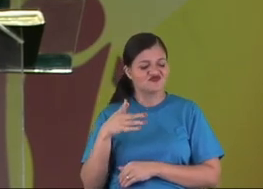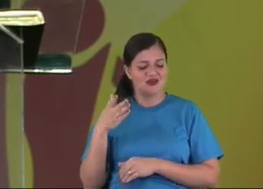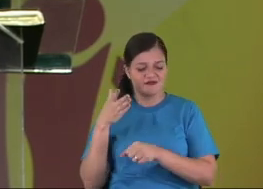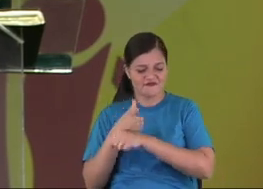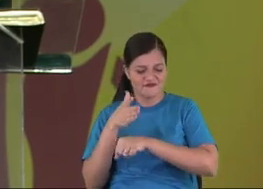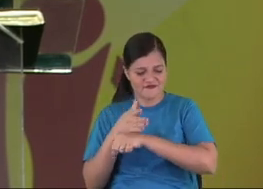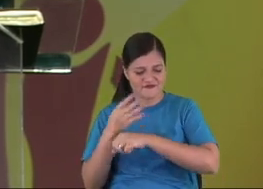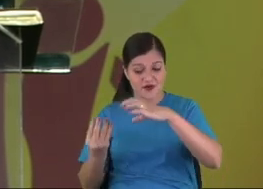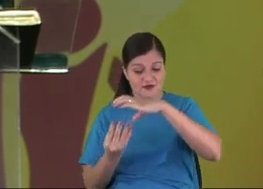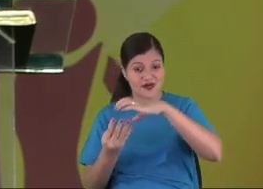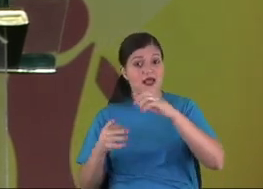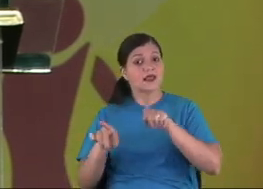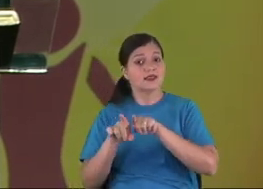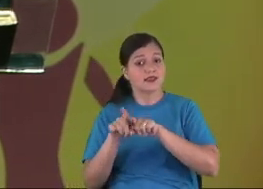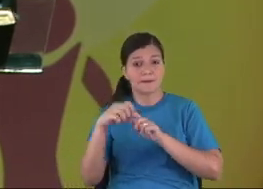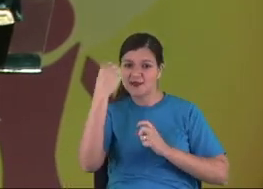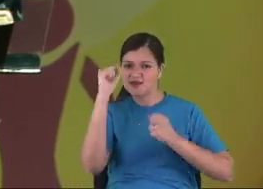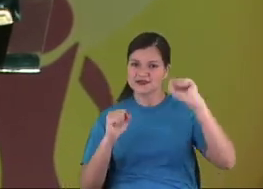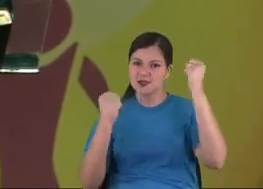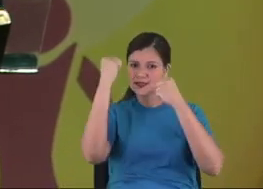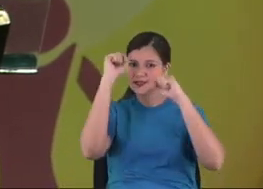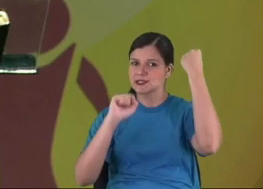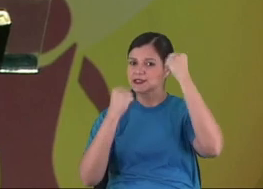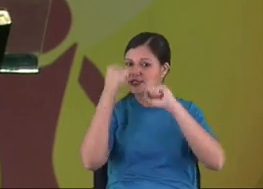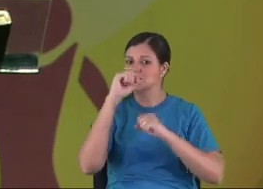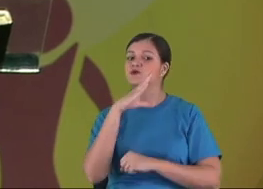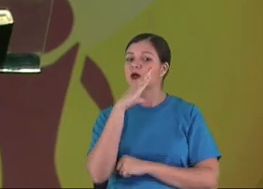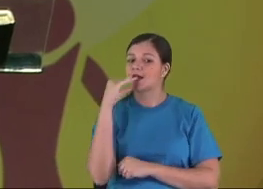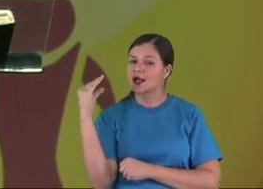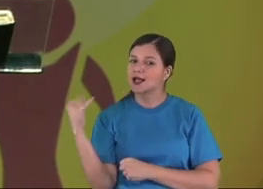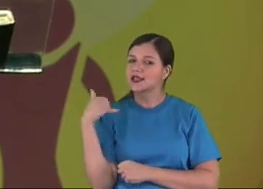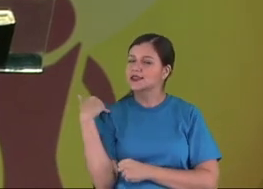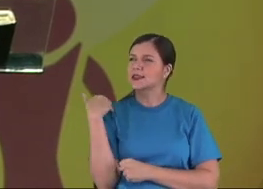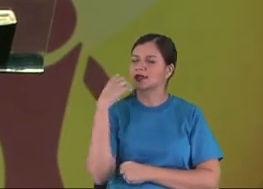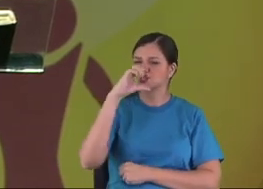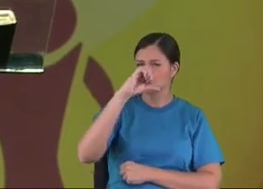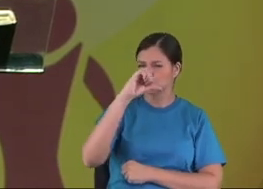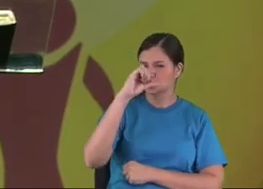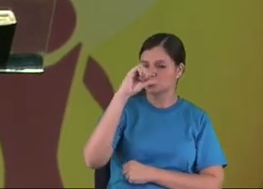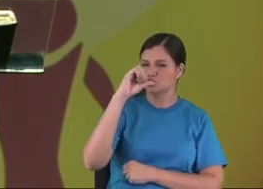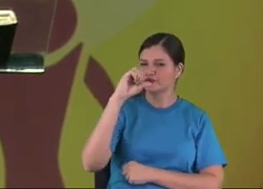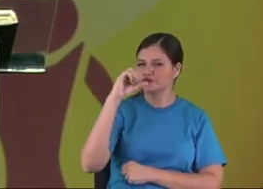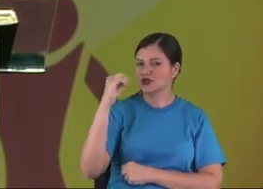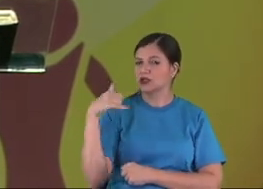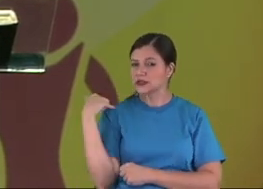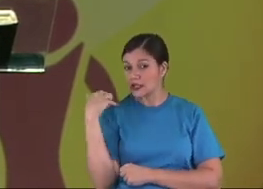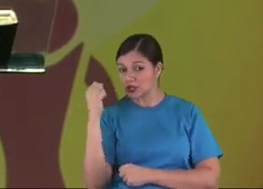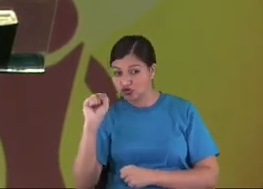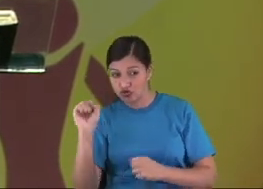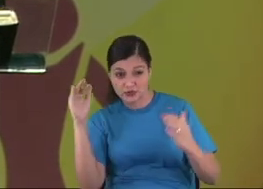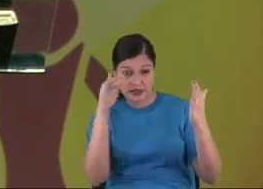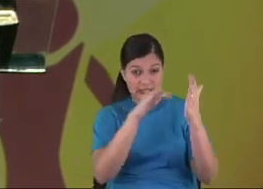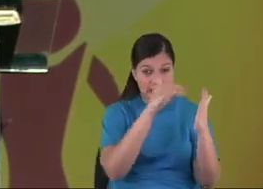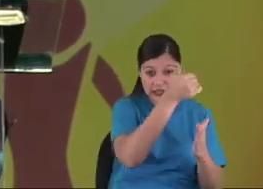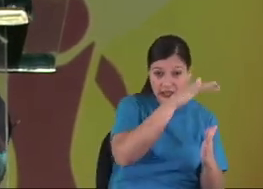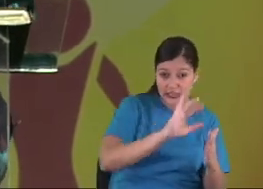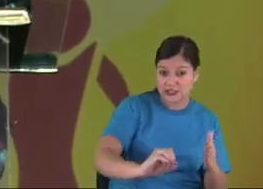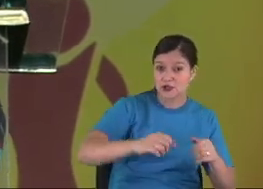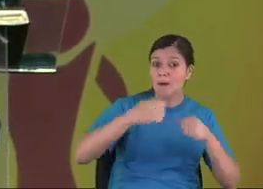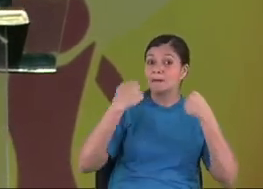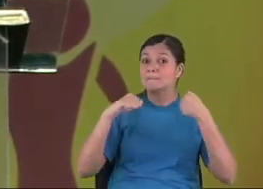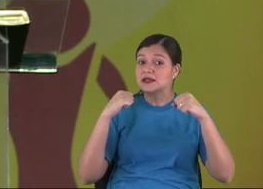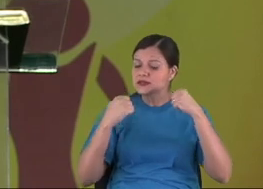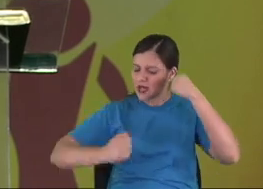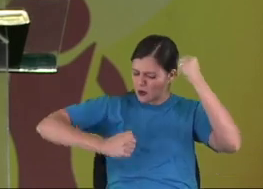inclusive exercício físico, principalmente a criança entre 9, de 8 a 10 anos, precisa correr muito, porque